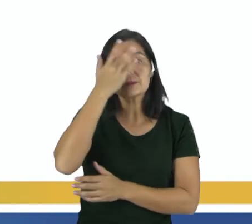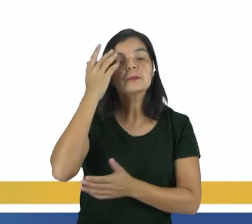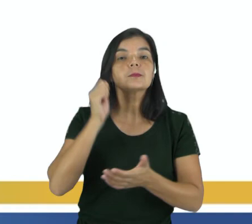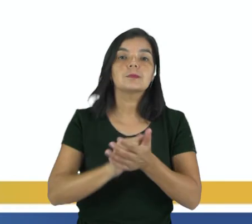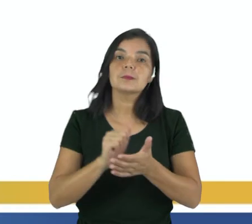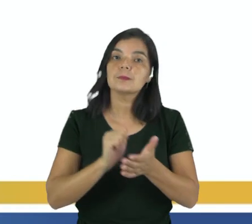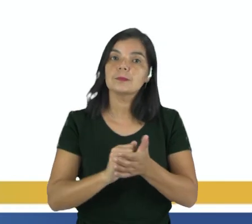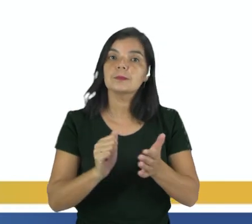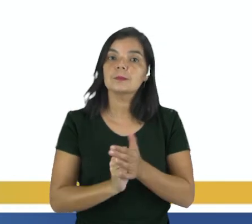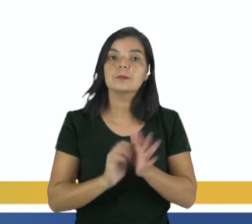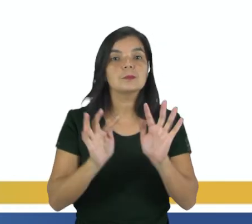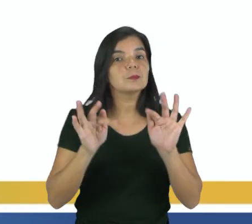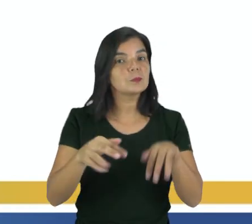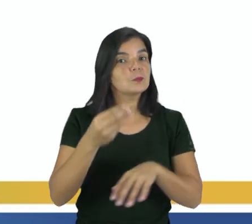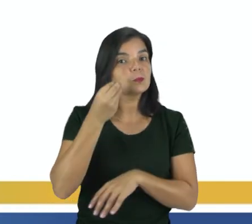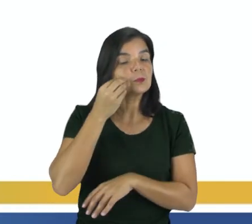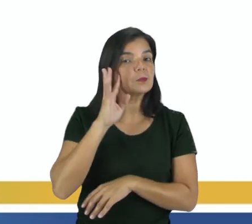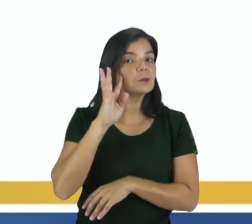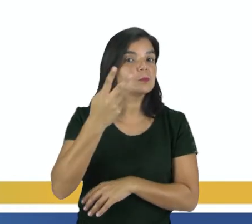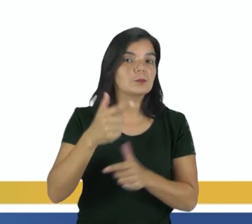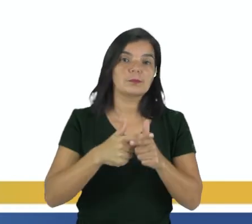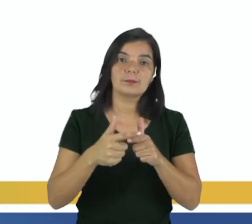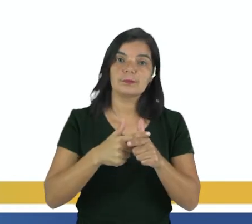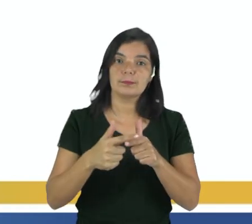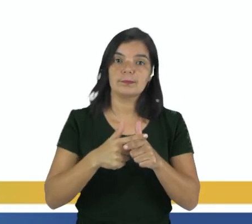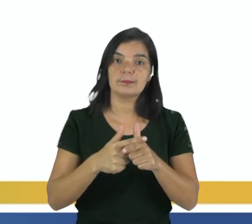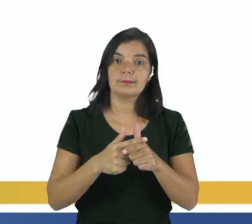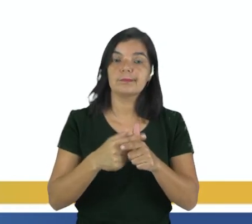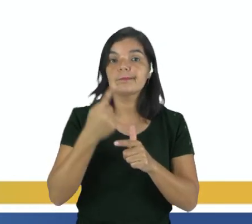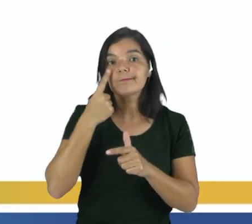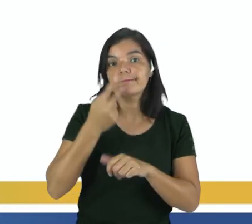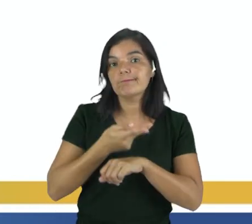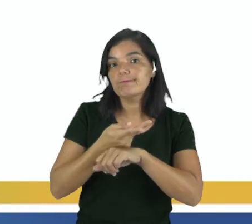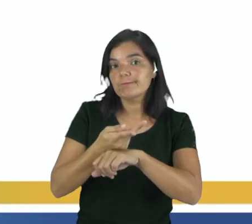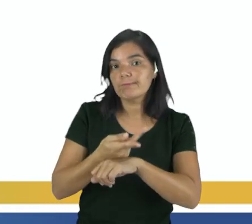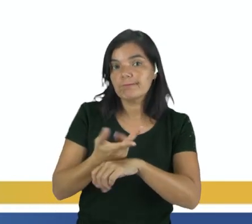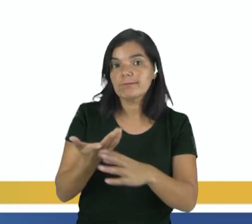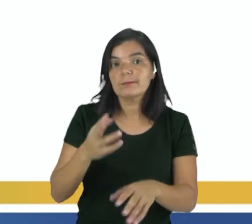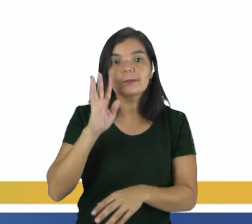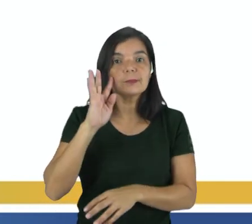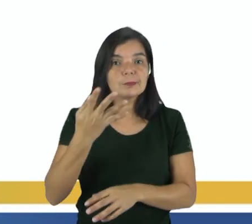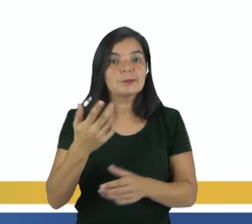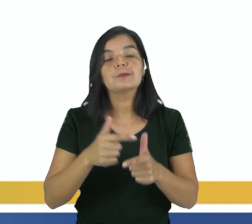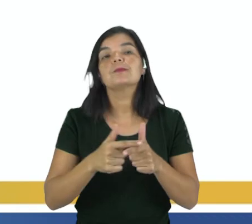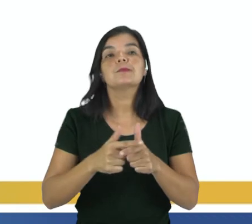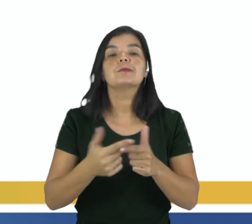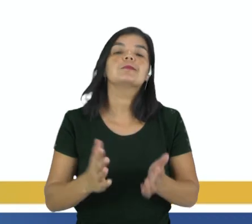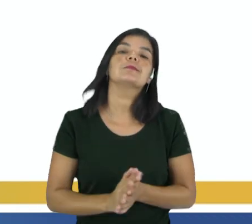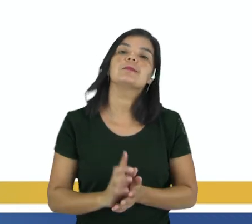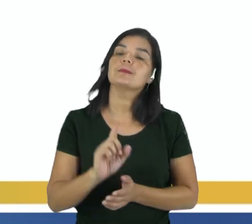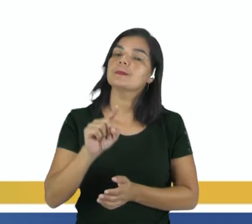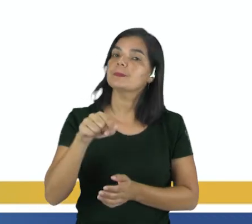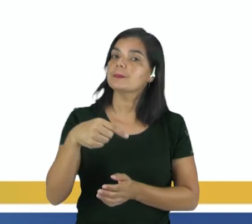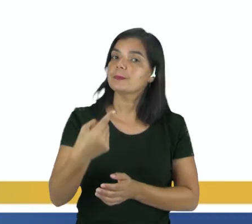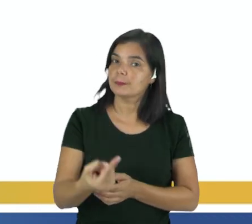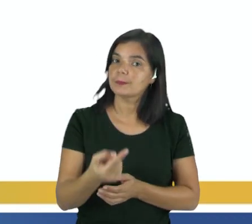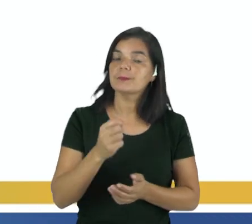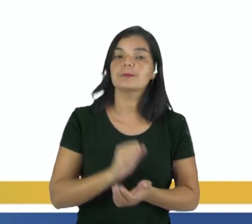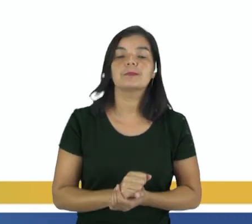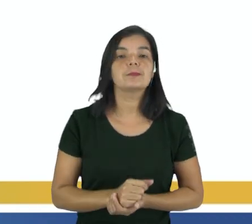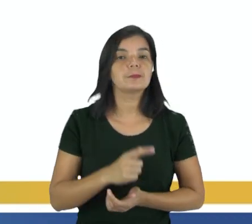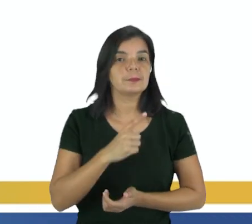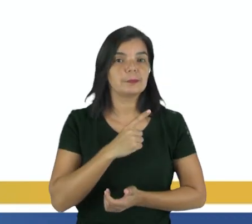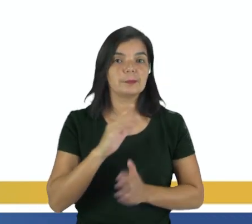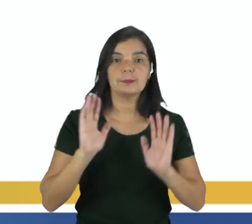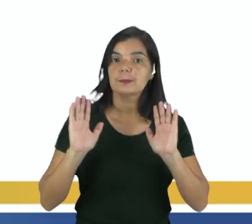remetente, e por fim você vai tentar resolver esse problema, procurar uma solução. E, após o corpo do texto,